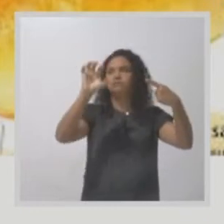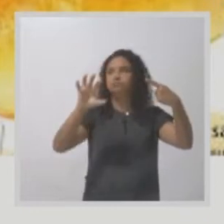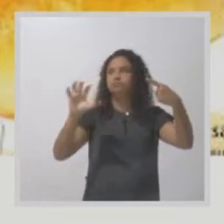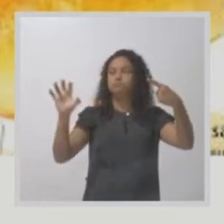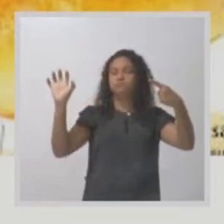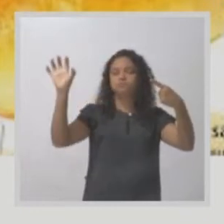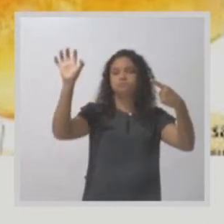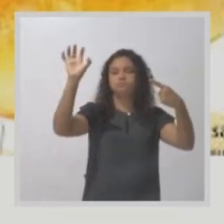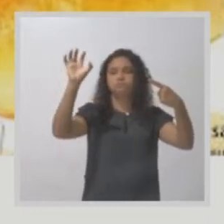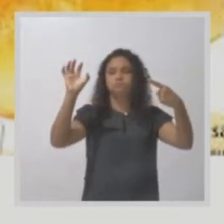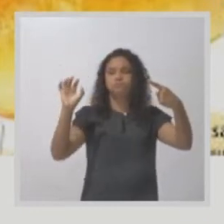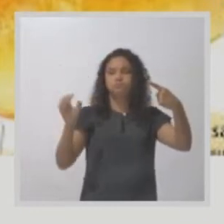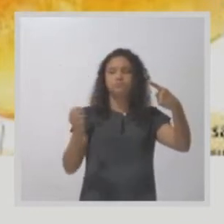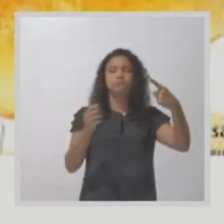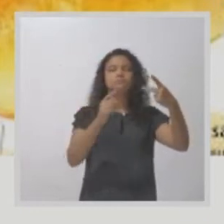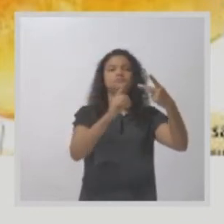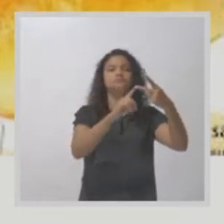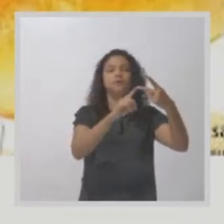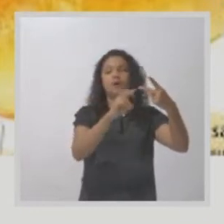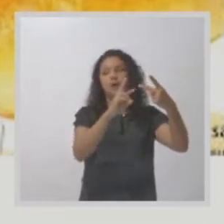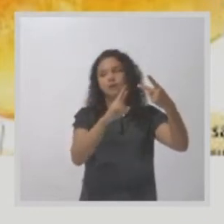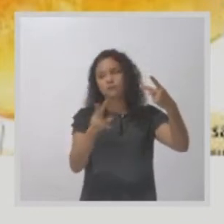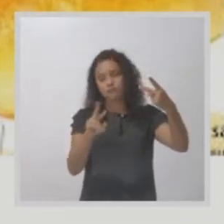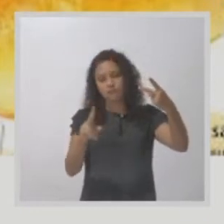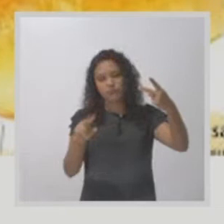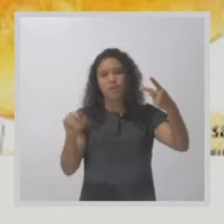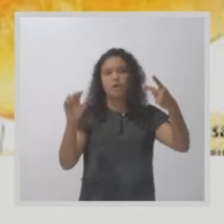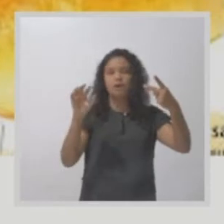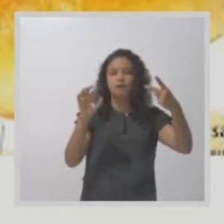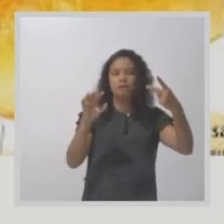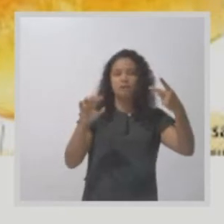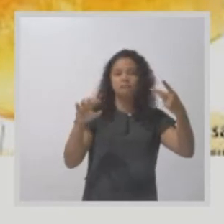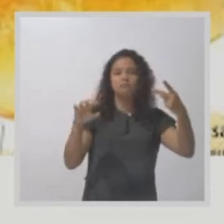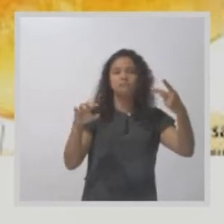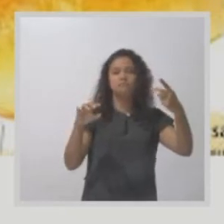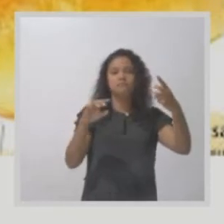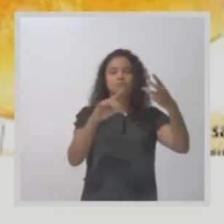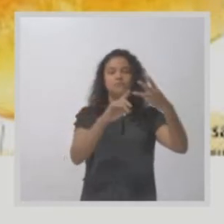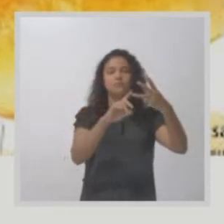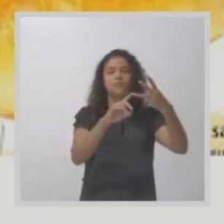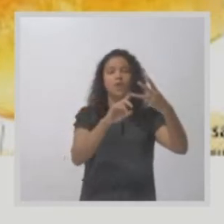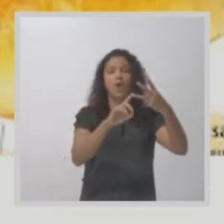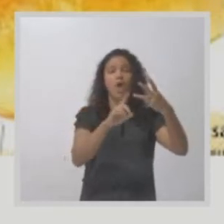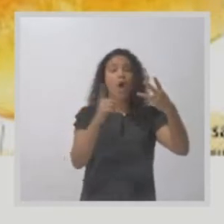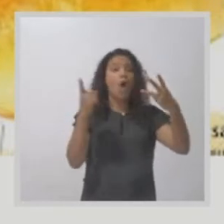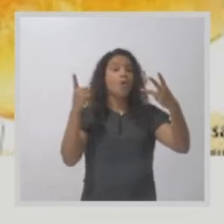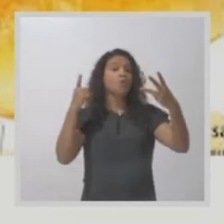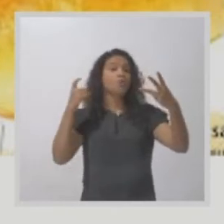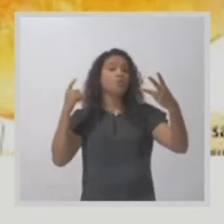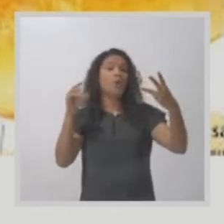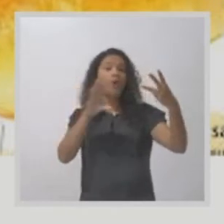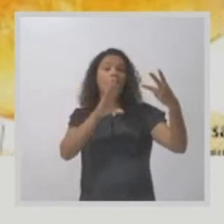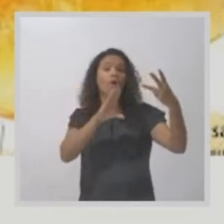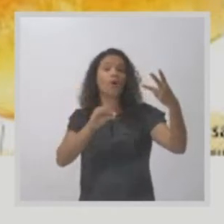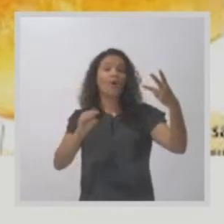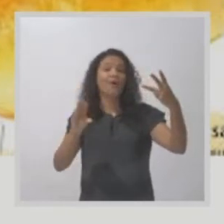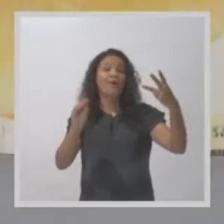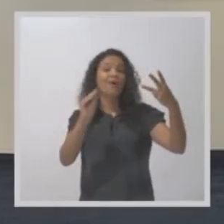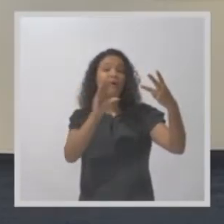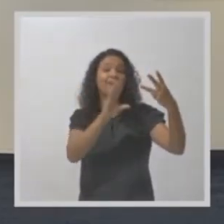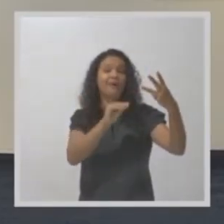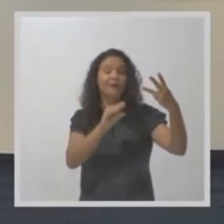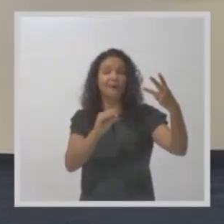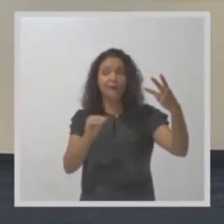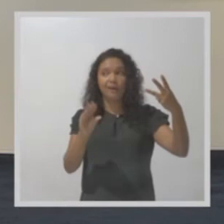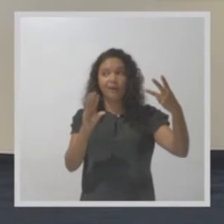e também pela questão do som, que é o famoso sotaque. Nós paraenses, nós pensamos que nós